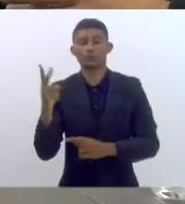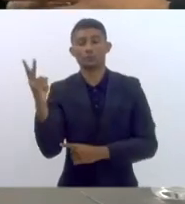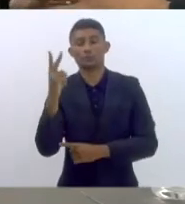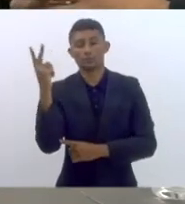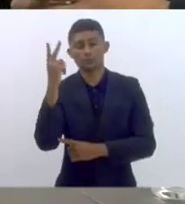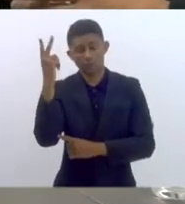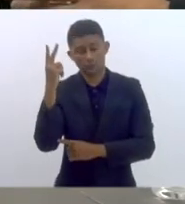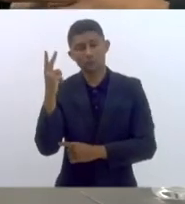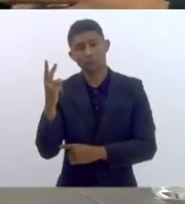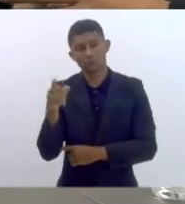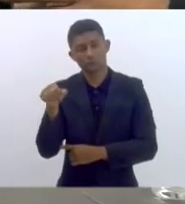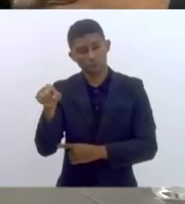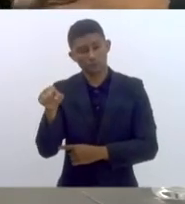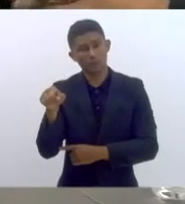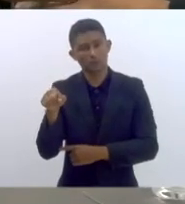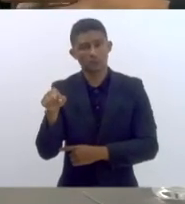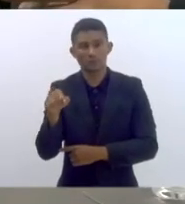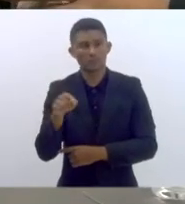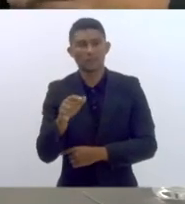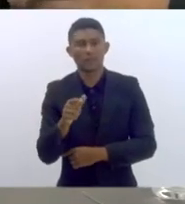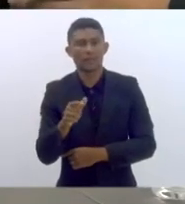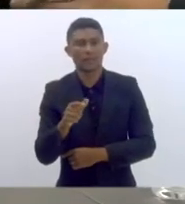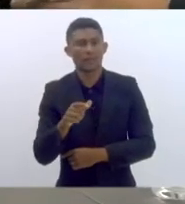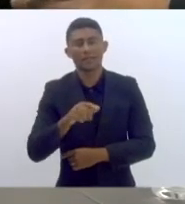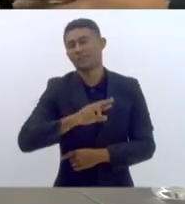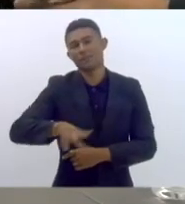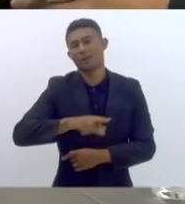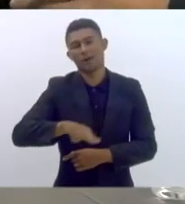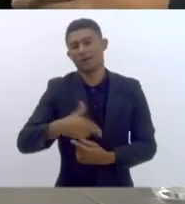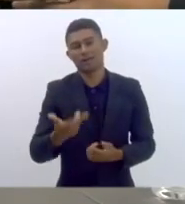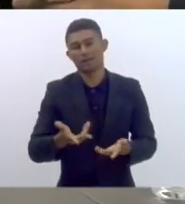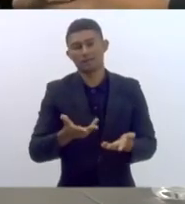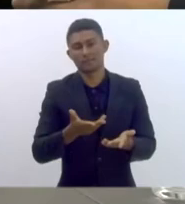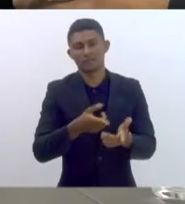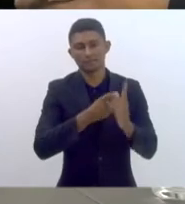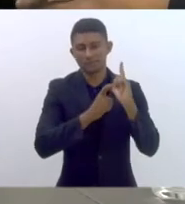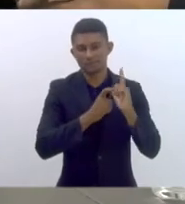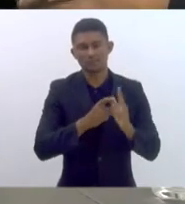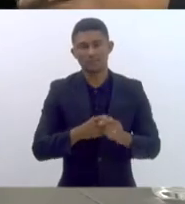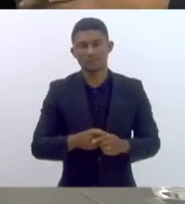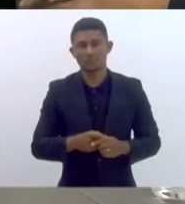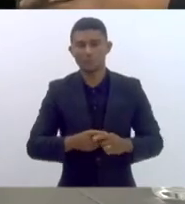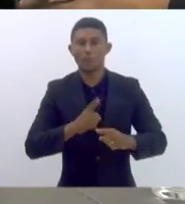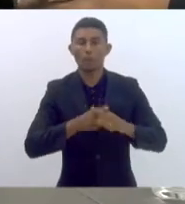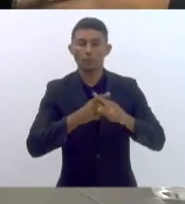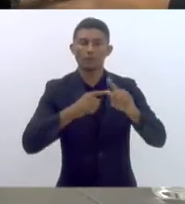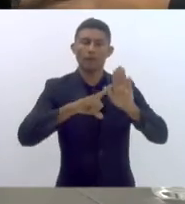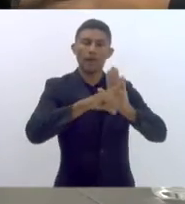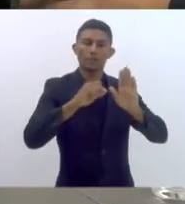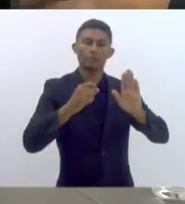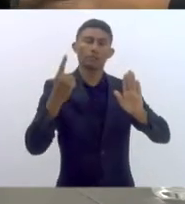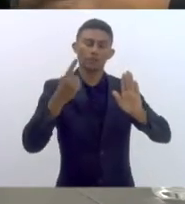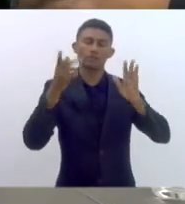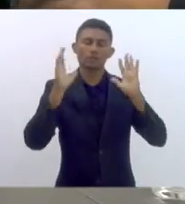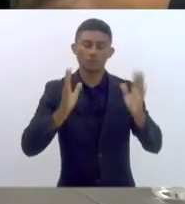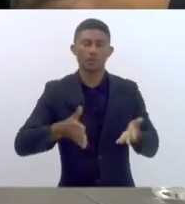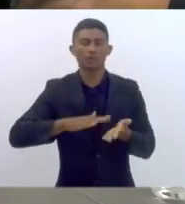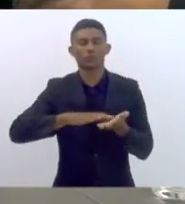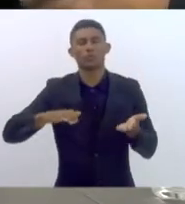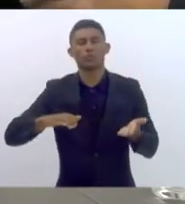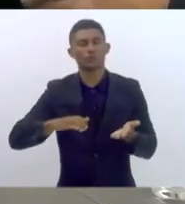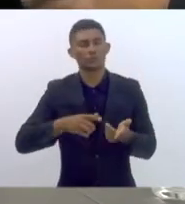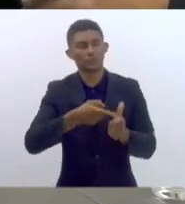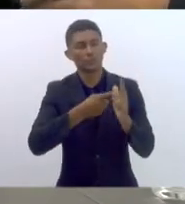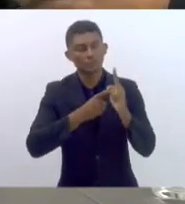como inadimplente, porque, como eu disse, né, o artigo 1º já retirou a inadimplência de todo o período. A gente, por